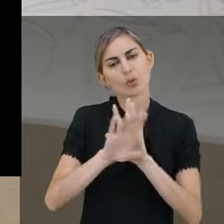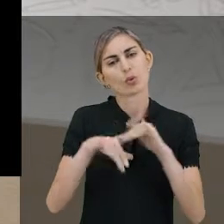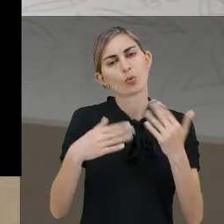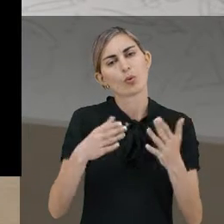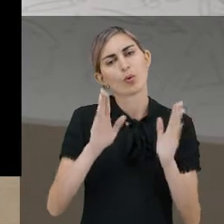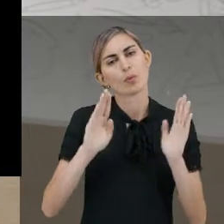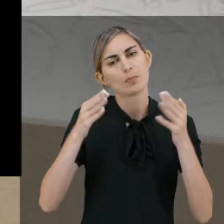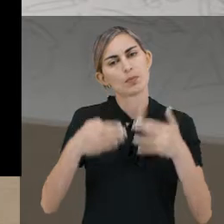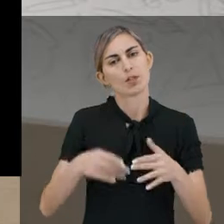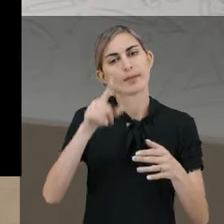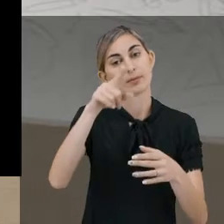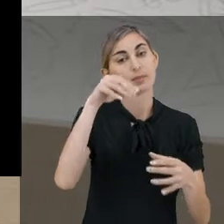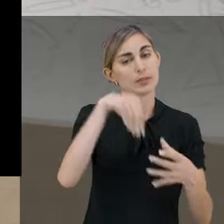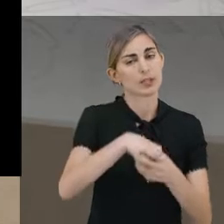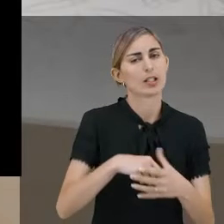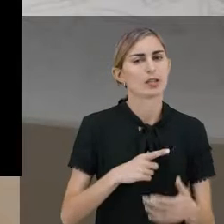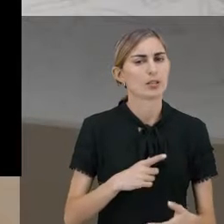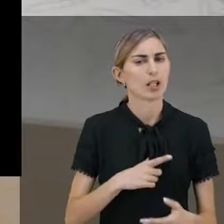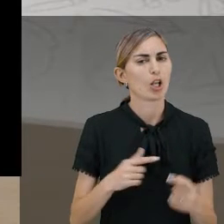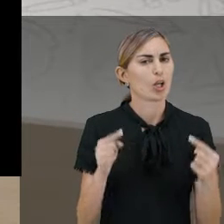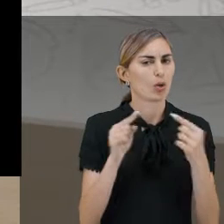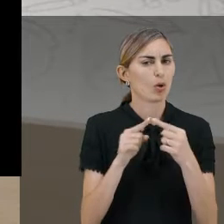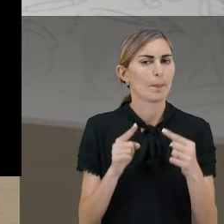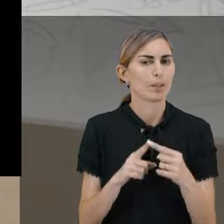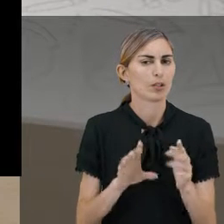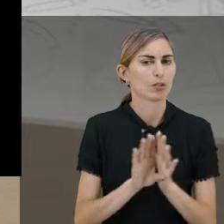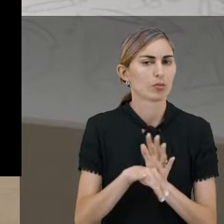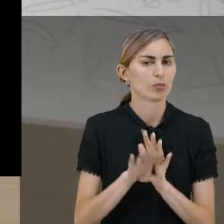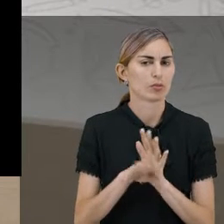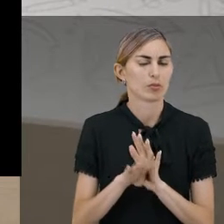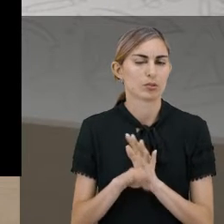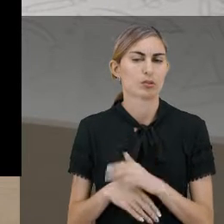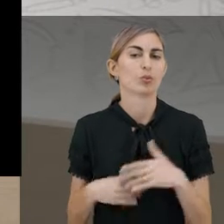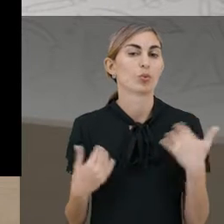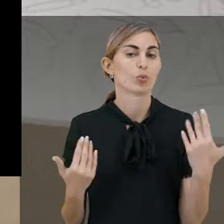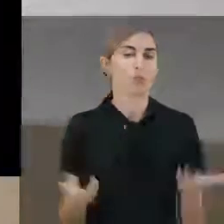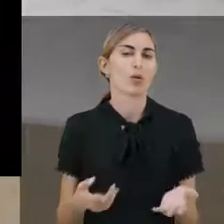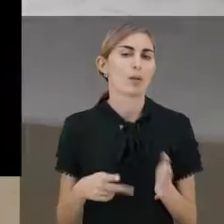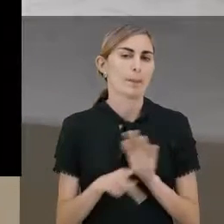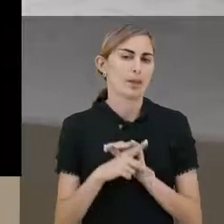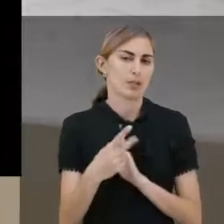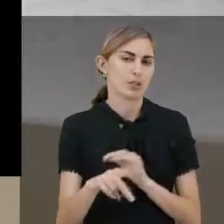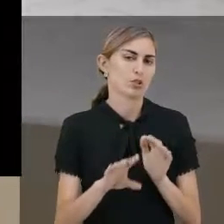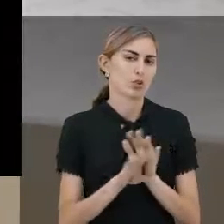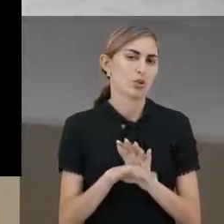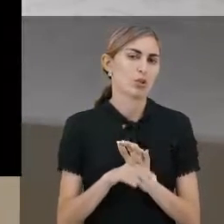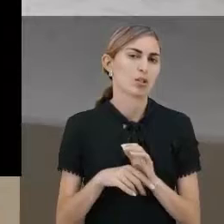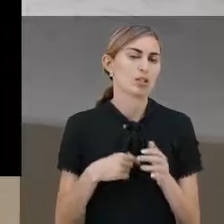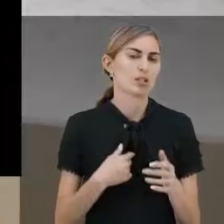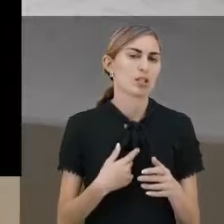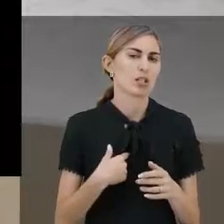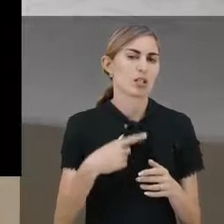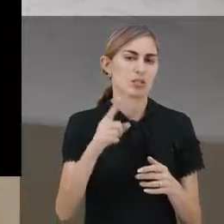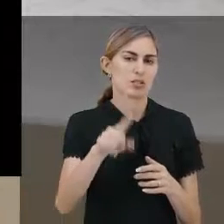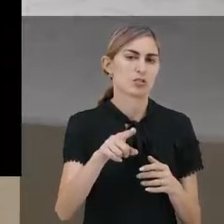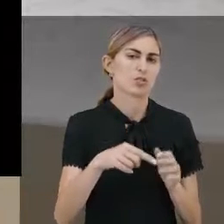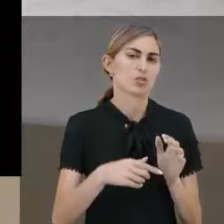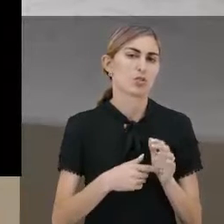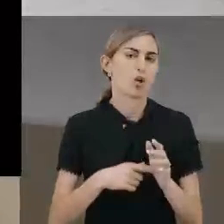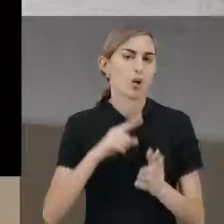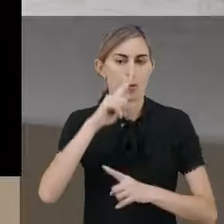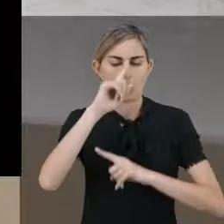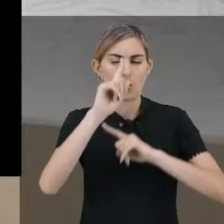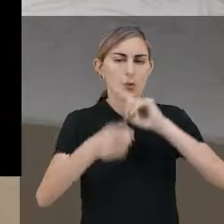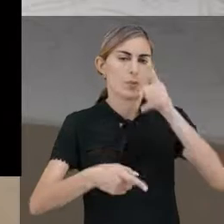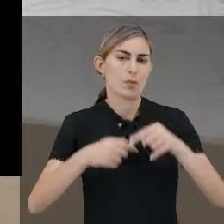é o objeto no banco de dados que possui aquele código. O objeto que possui esse código será executado